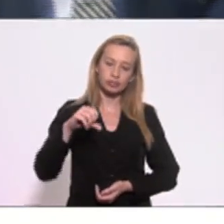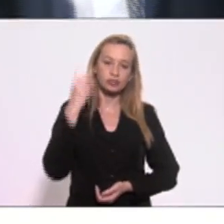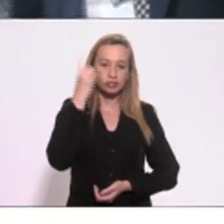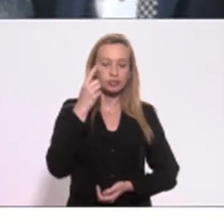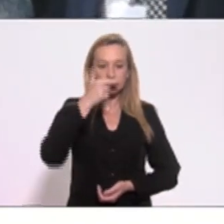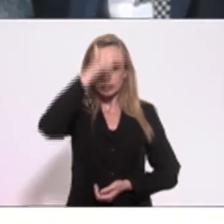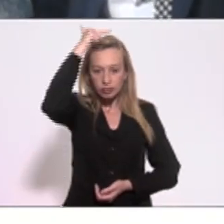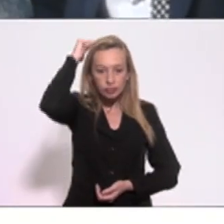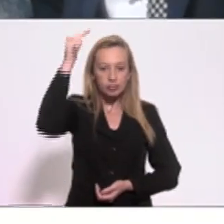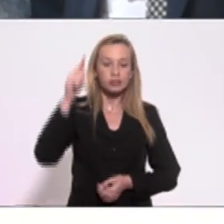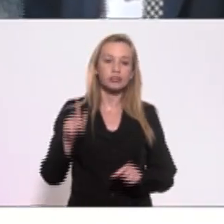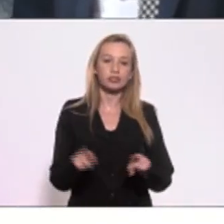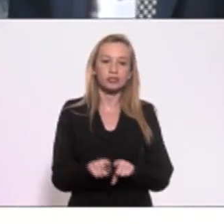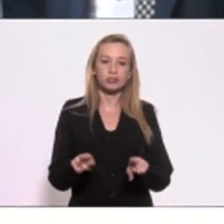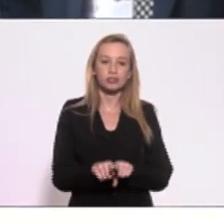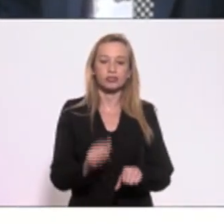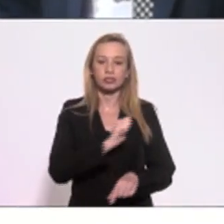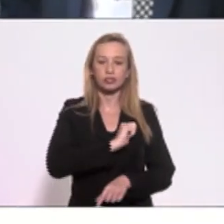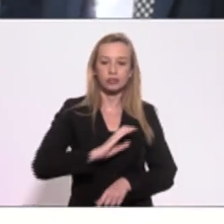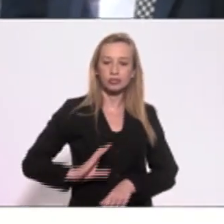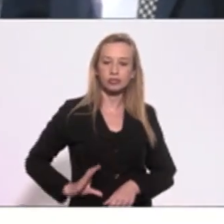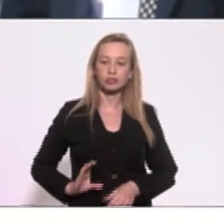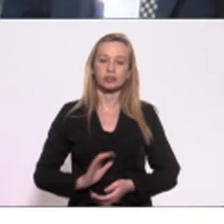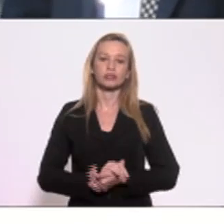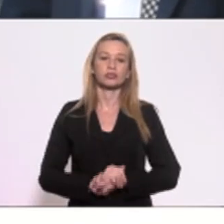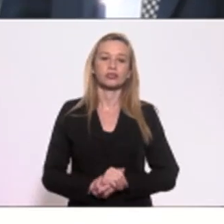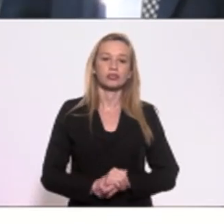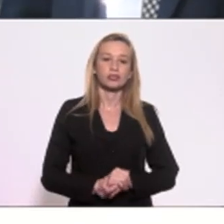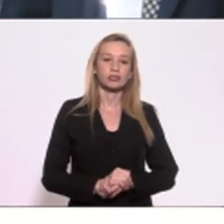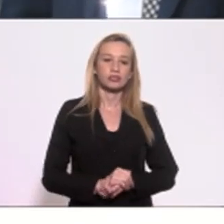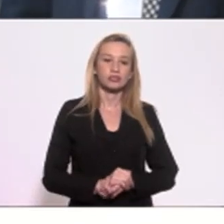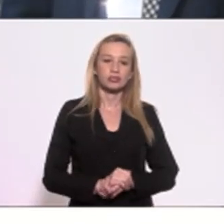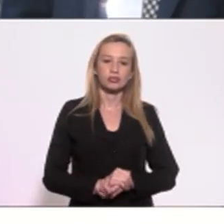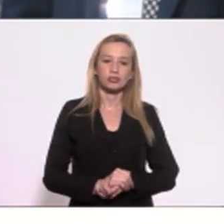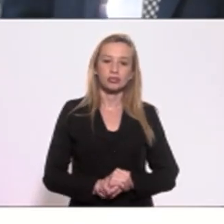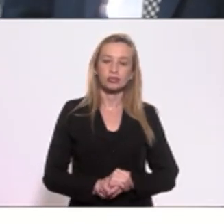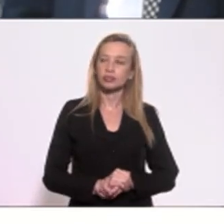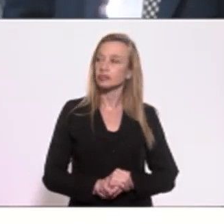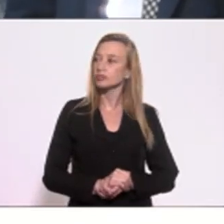Paulo e André Ceciliano.